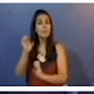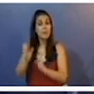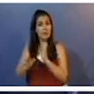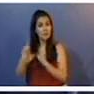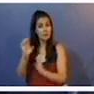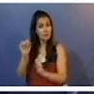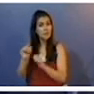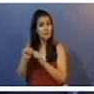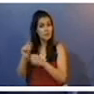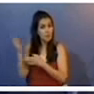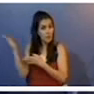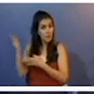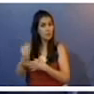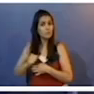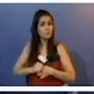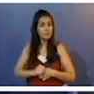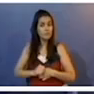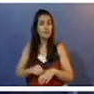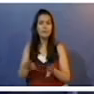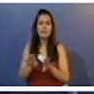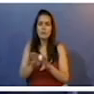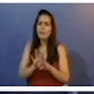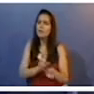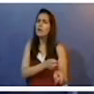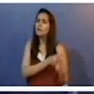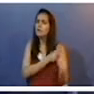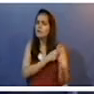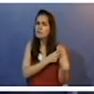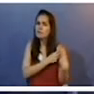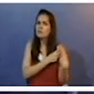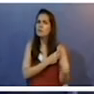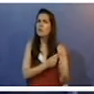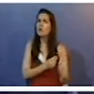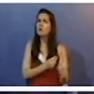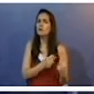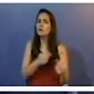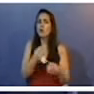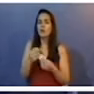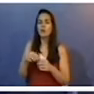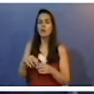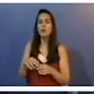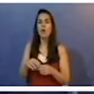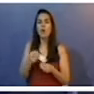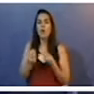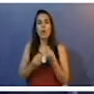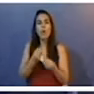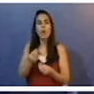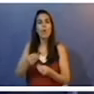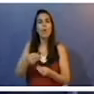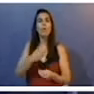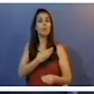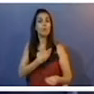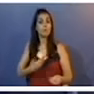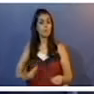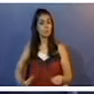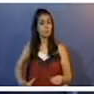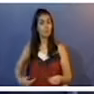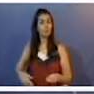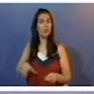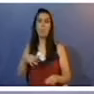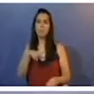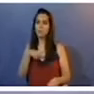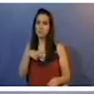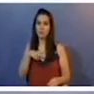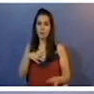desses equipamentos, que são também responsáveis pela sua instalação, tanto em locais públicos como privados.